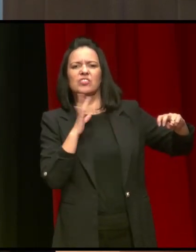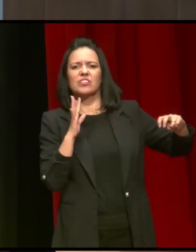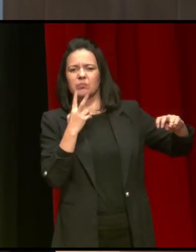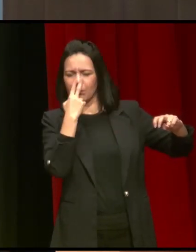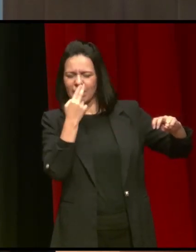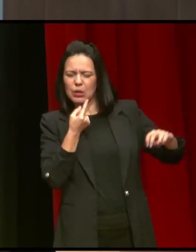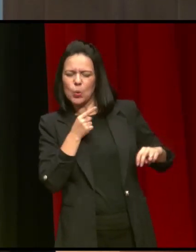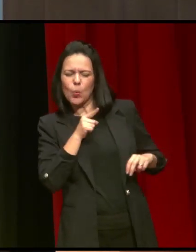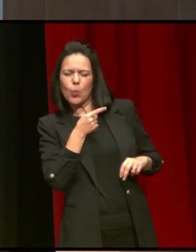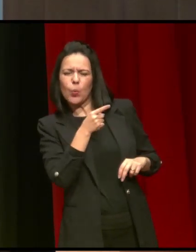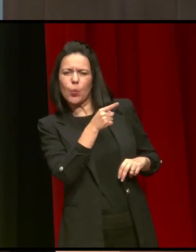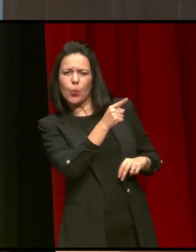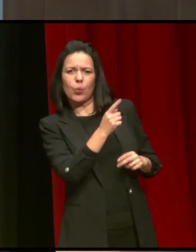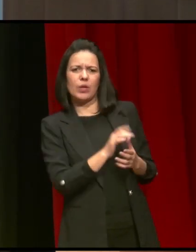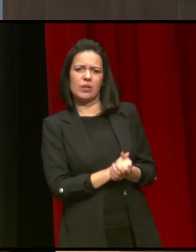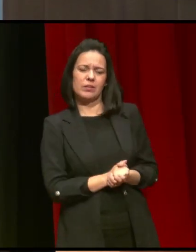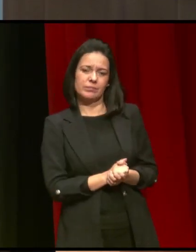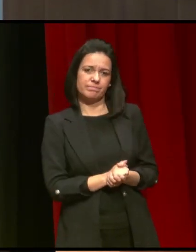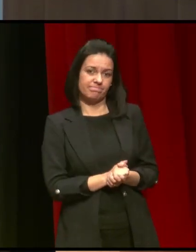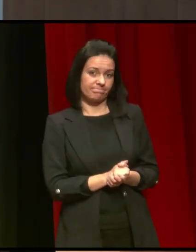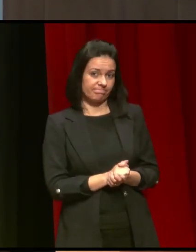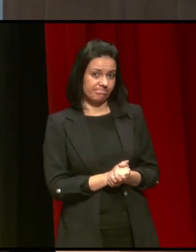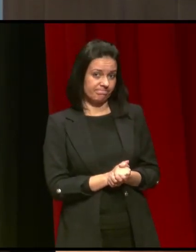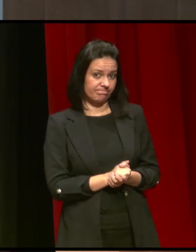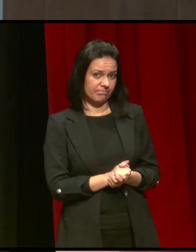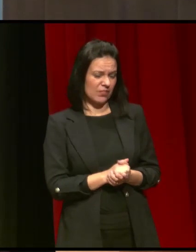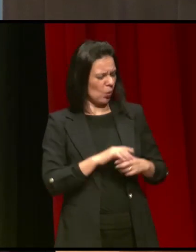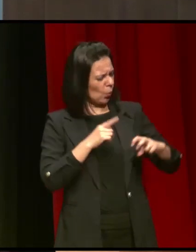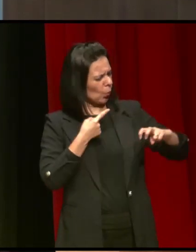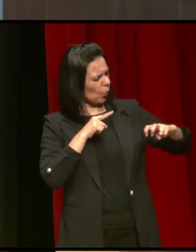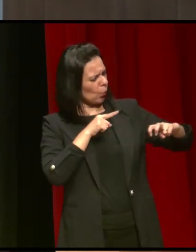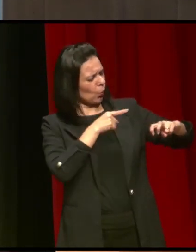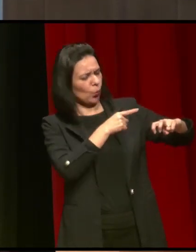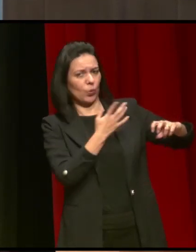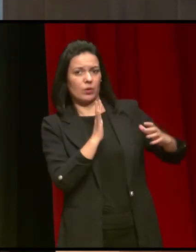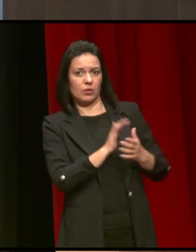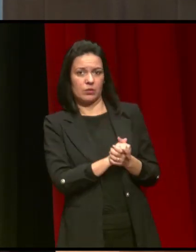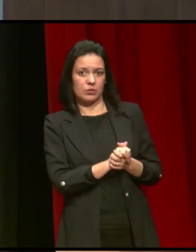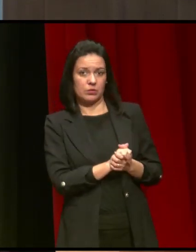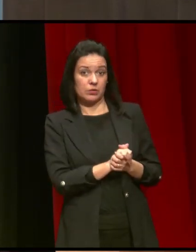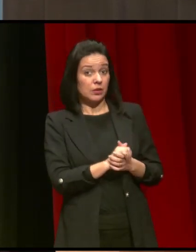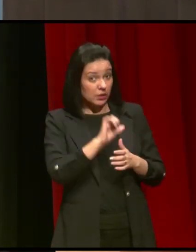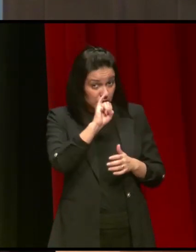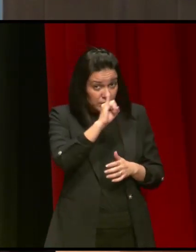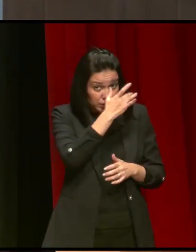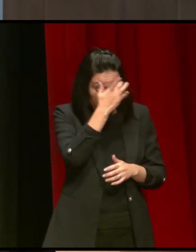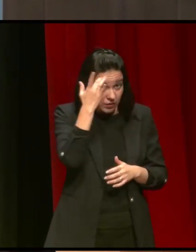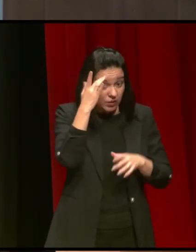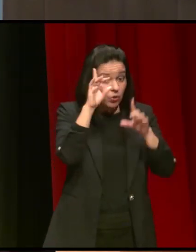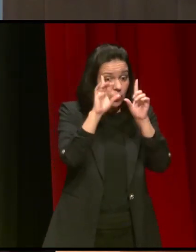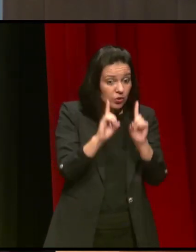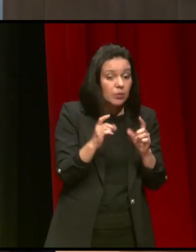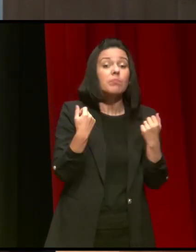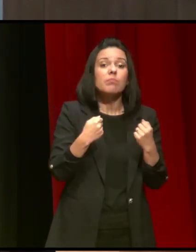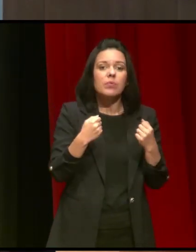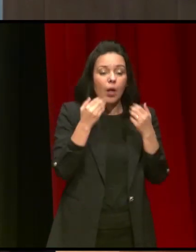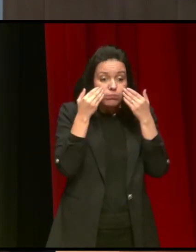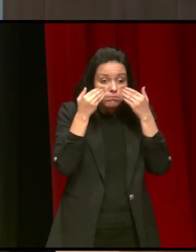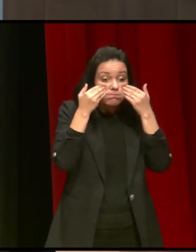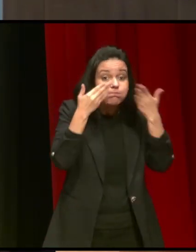expressão? Entendeu? Não, não, não, não. Quando você vai trabalhar com pessoas deficientes, eles têm que estar na